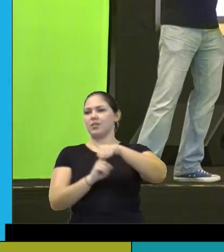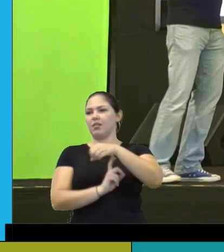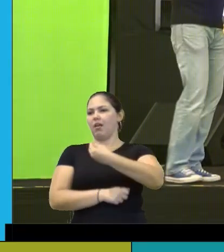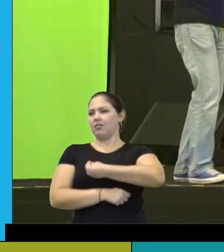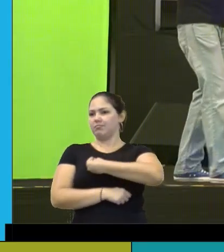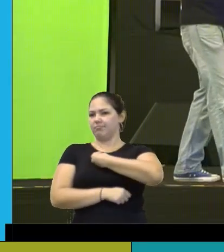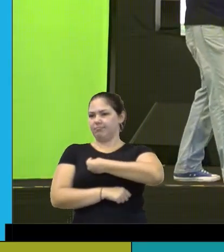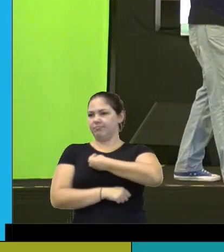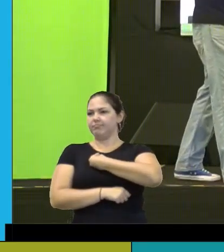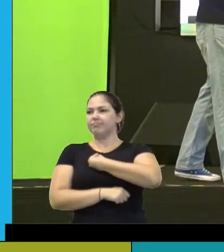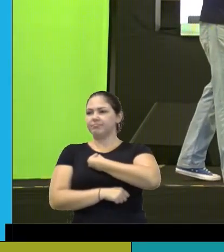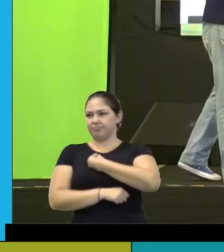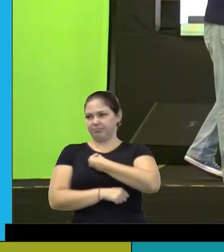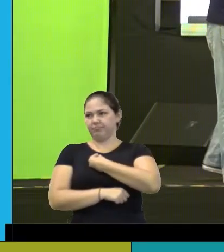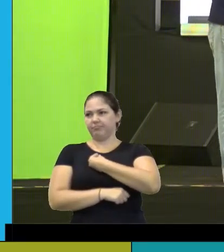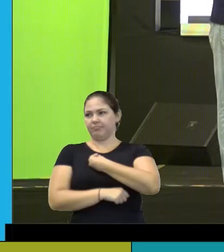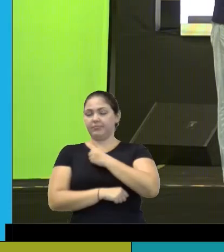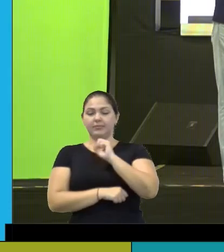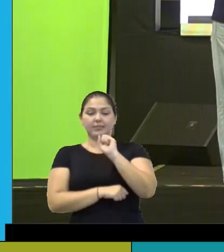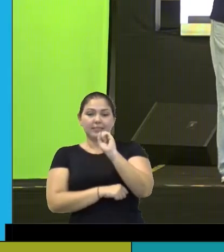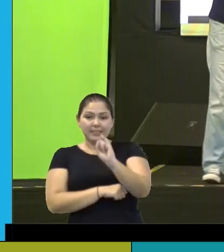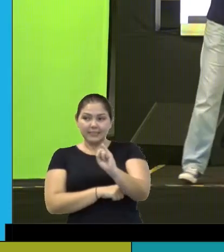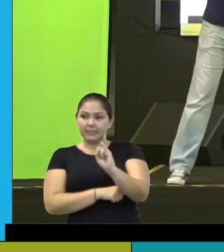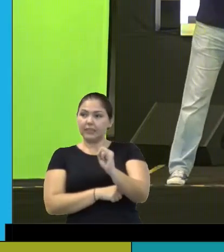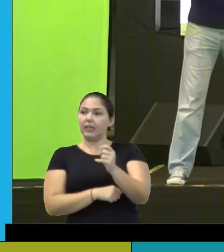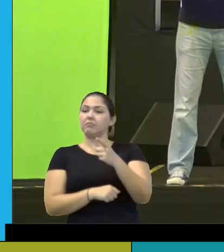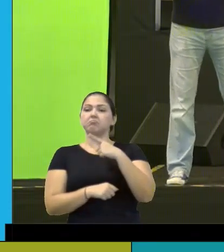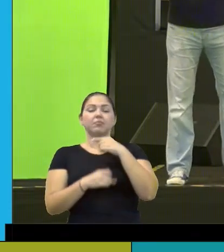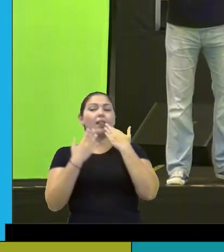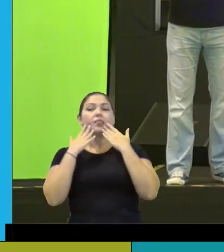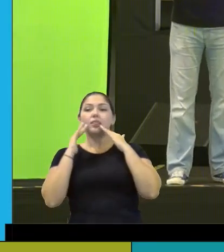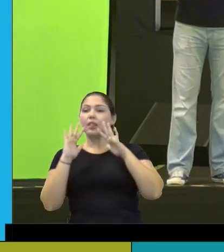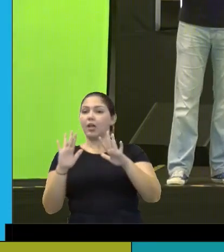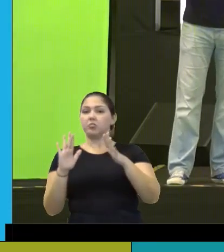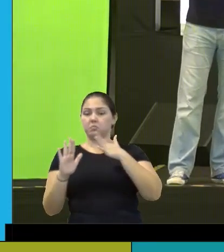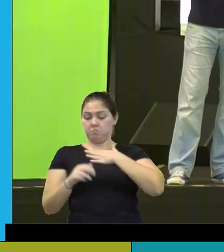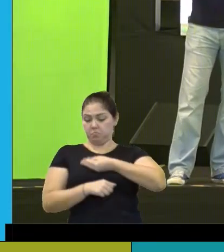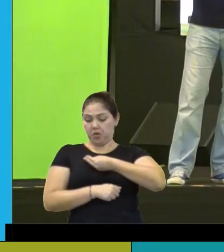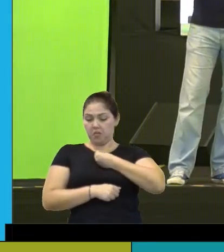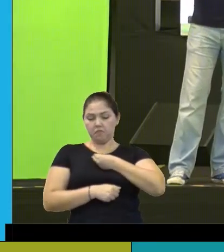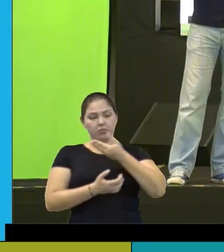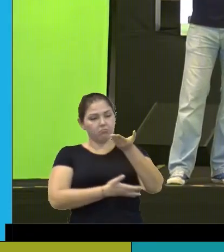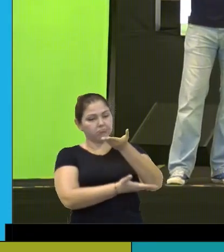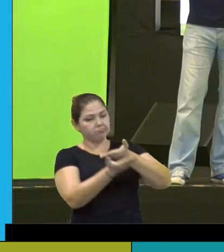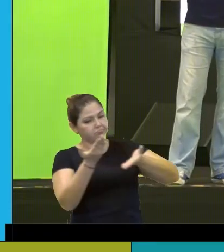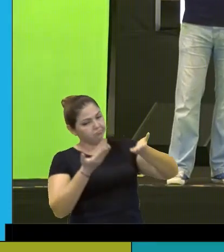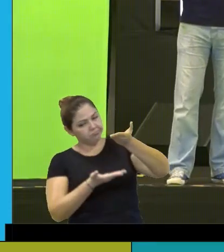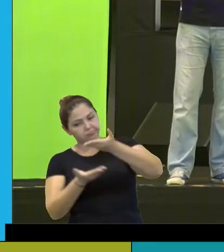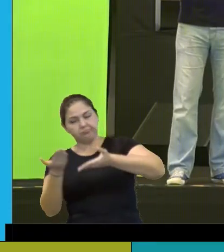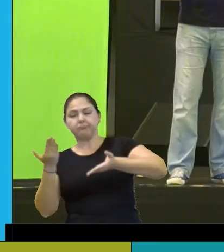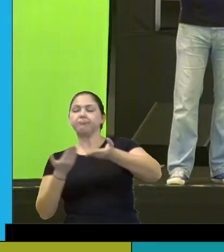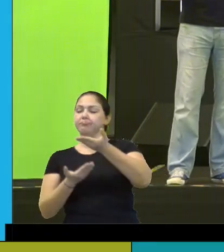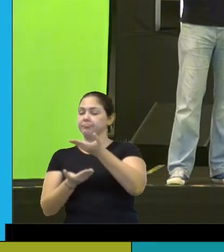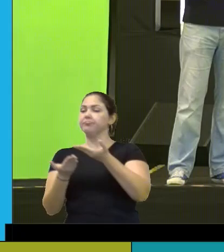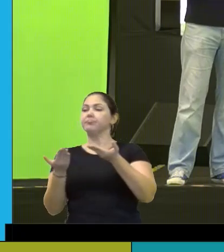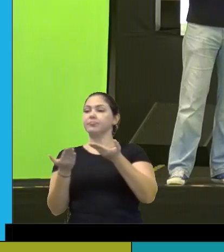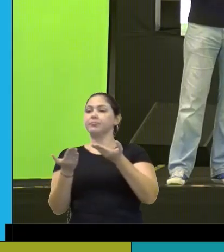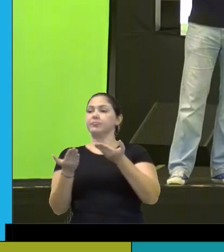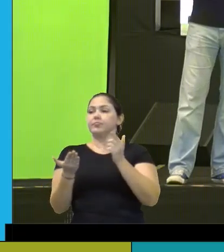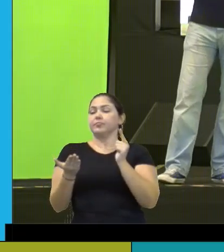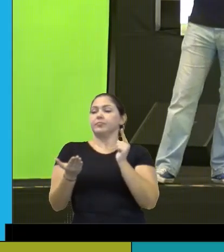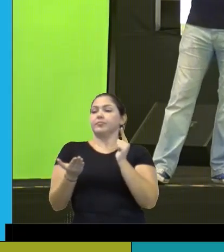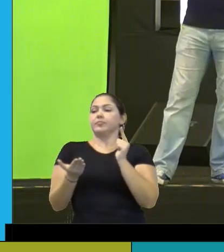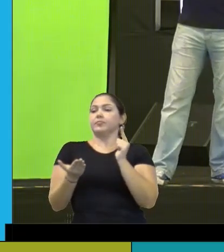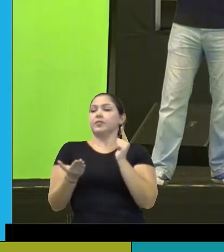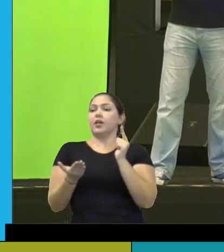uma disposição natural para viver em sociedade, é porque o homem, segundo Aristóteles, ele